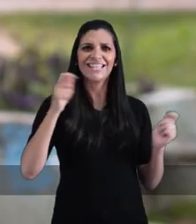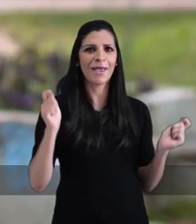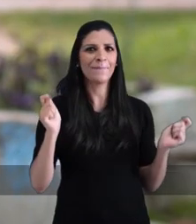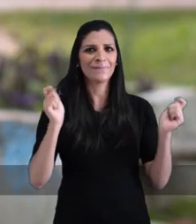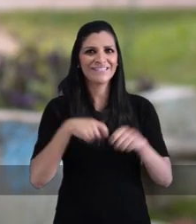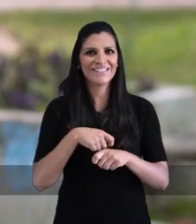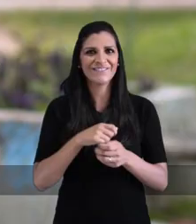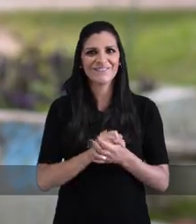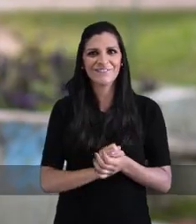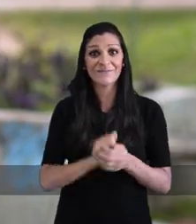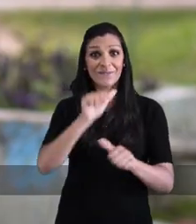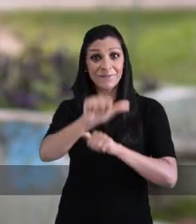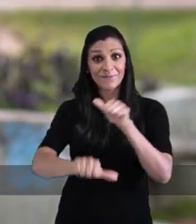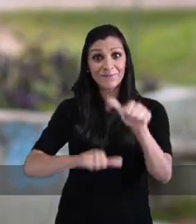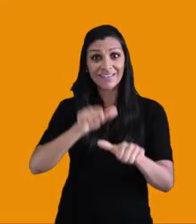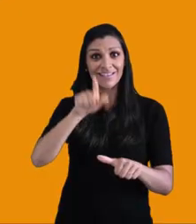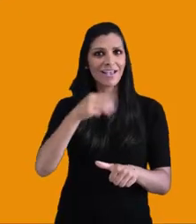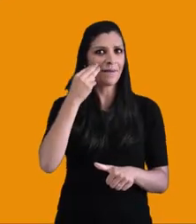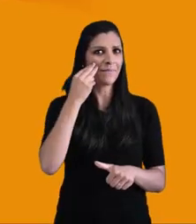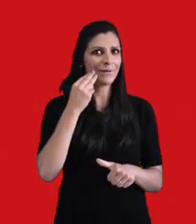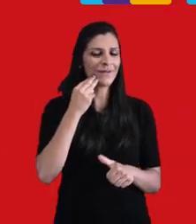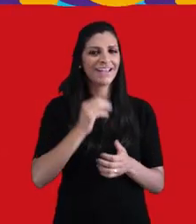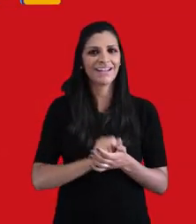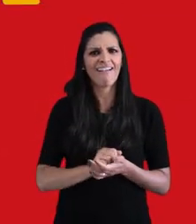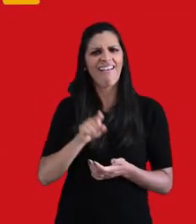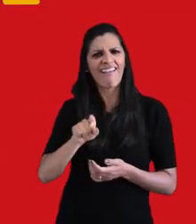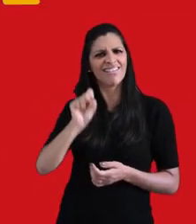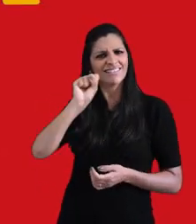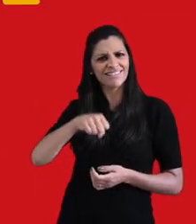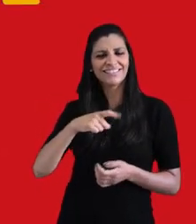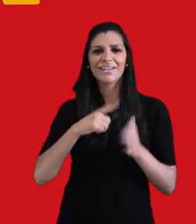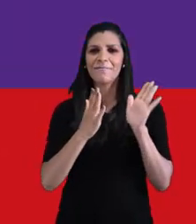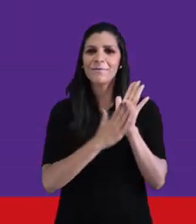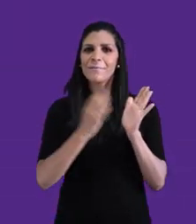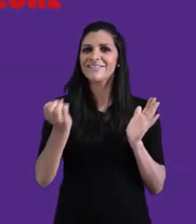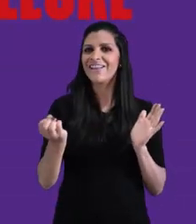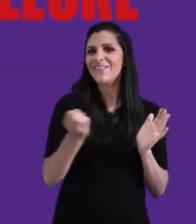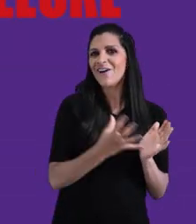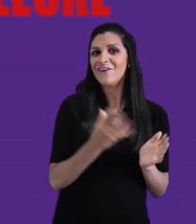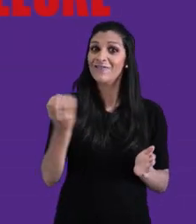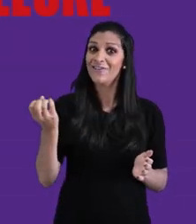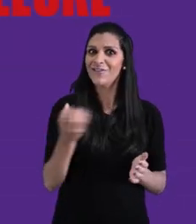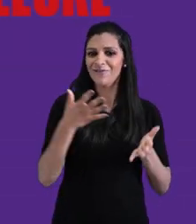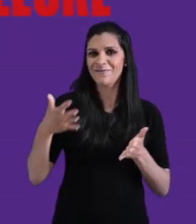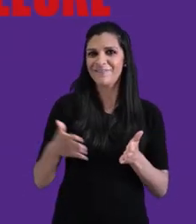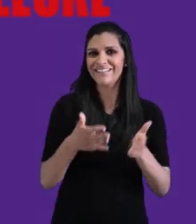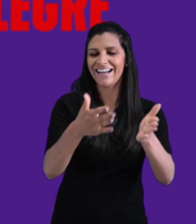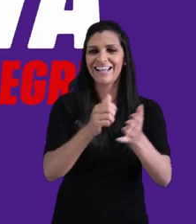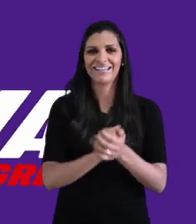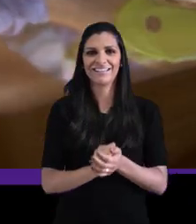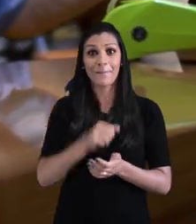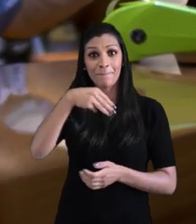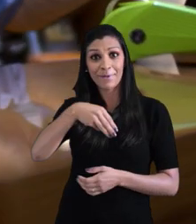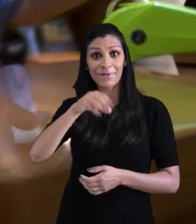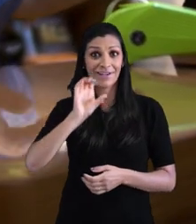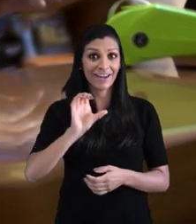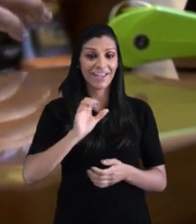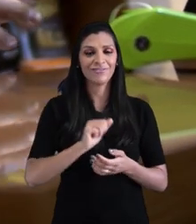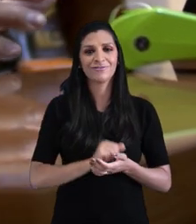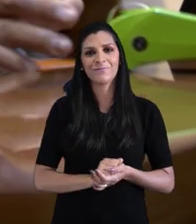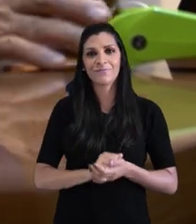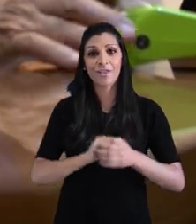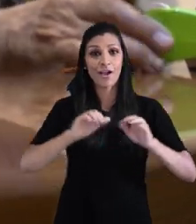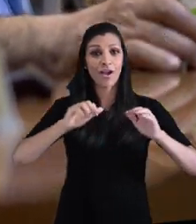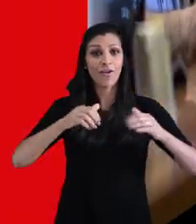diferente. Sim, é possível. Mudança é Manoela. Ela sim tem propostas novas para uma nova Porto Alegre.